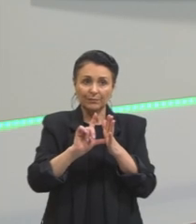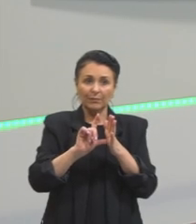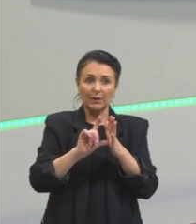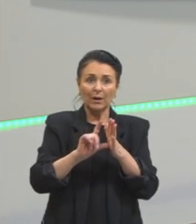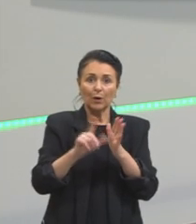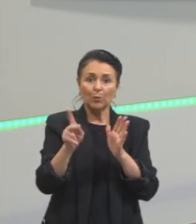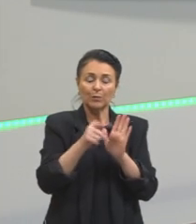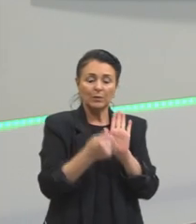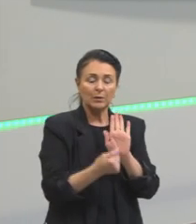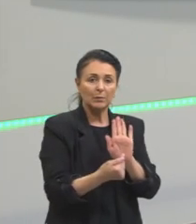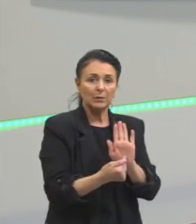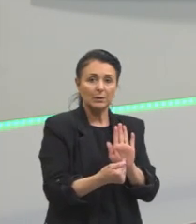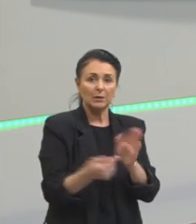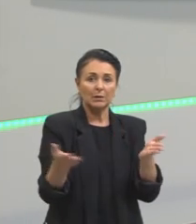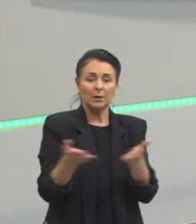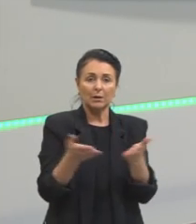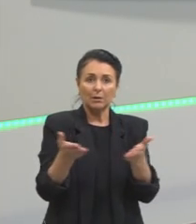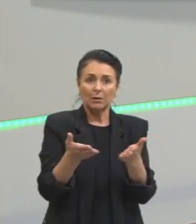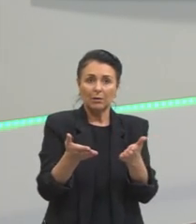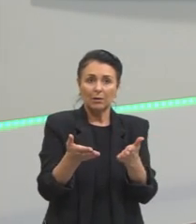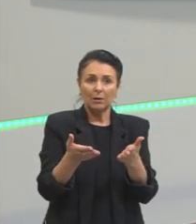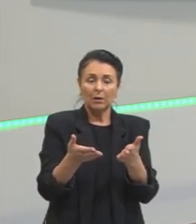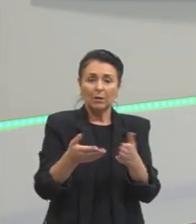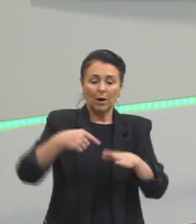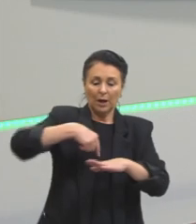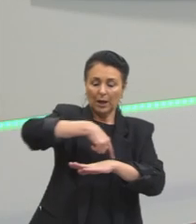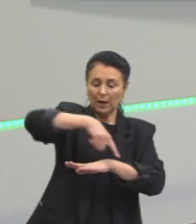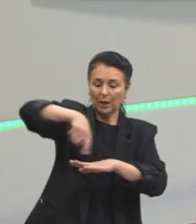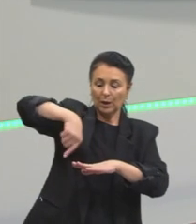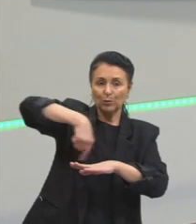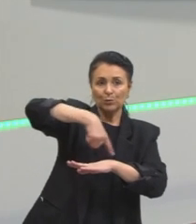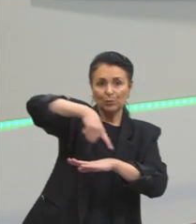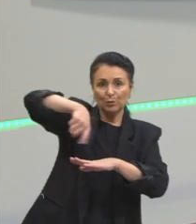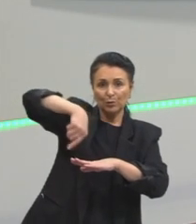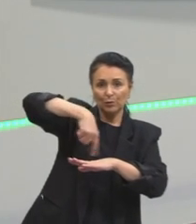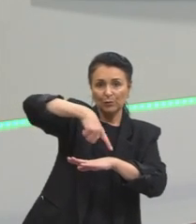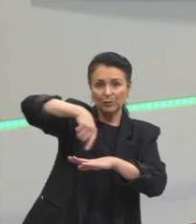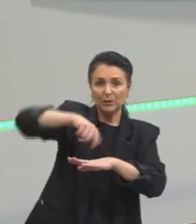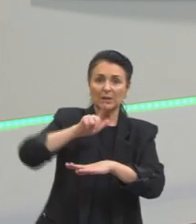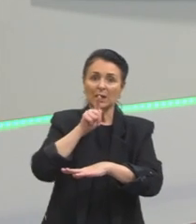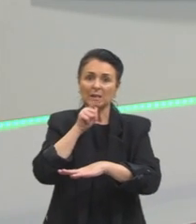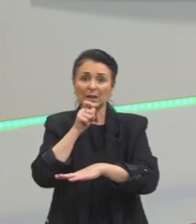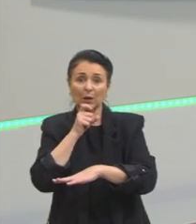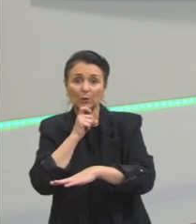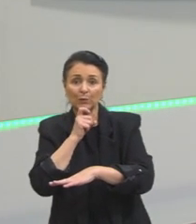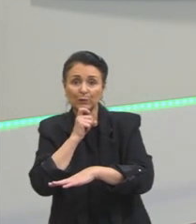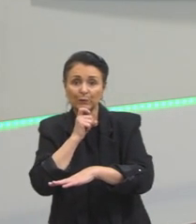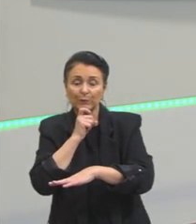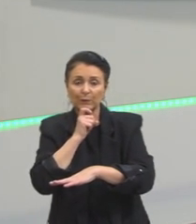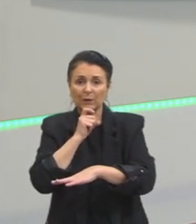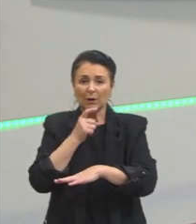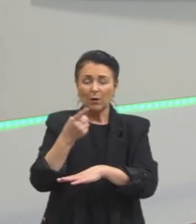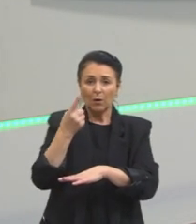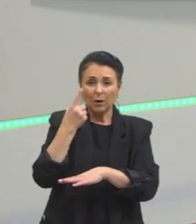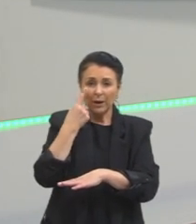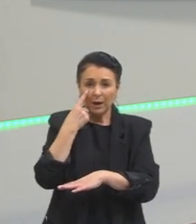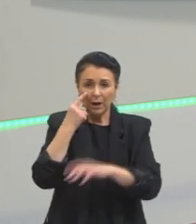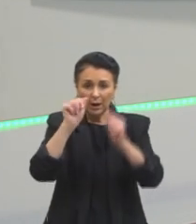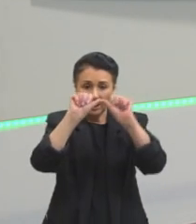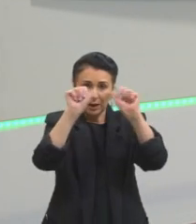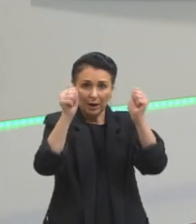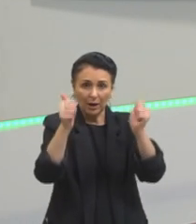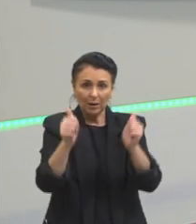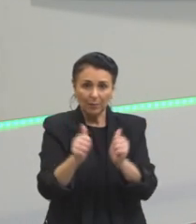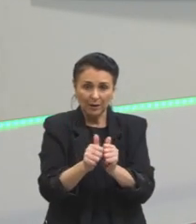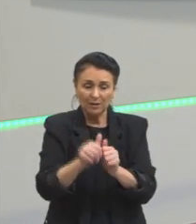ó só mostrar aqui para vocês certo aí eutrofização né então tu tem essa essa imagem aqui para vocês essa aqui é a